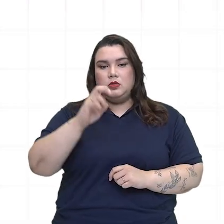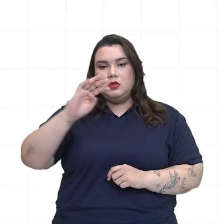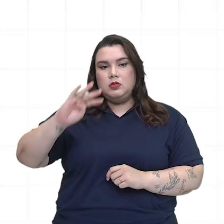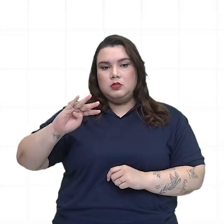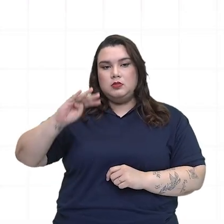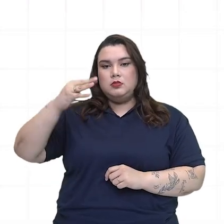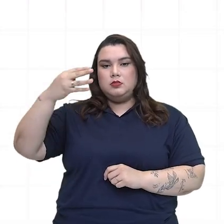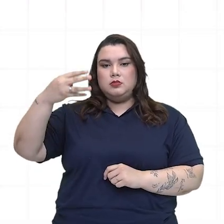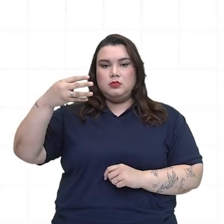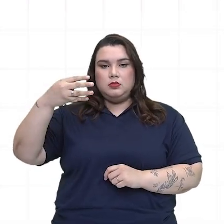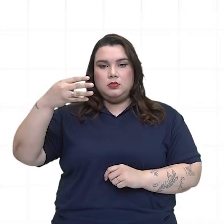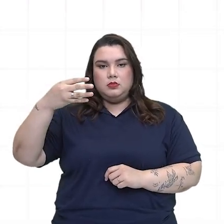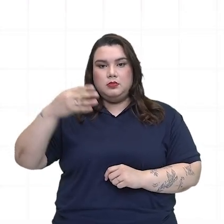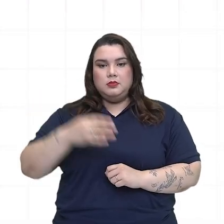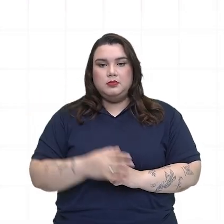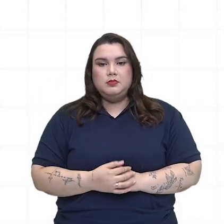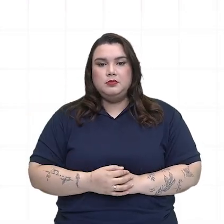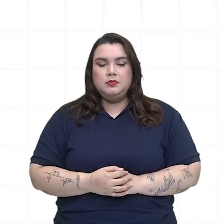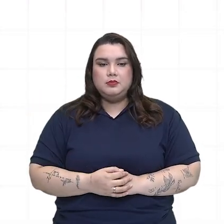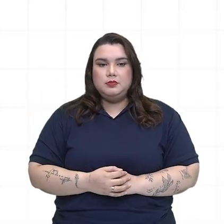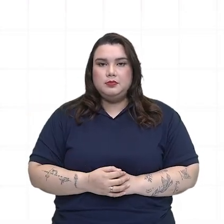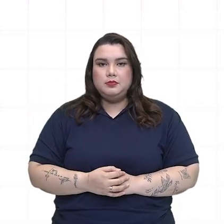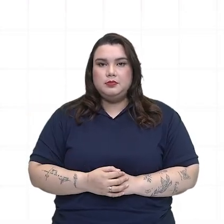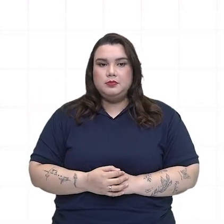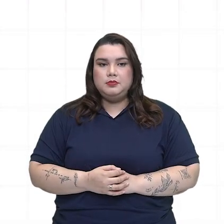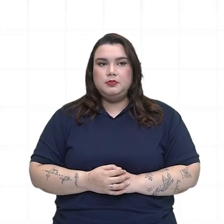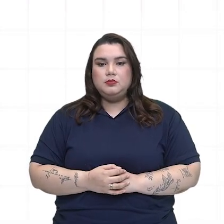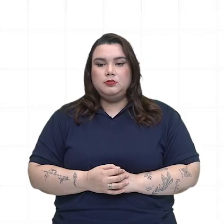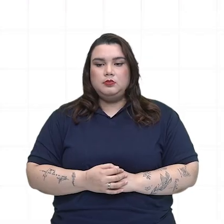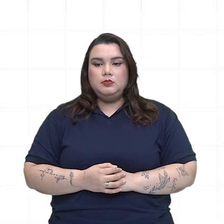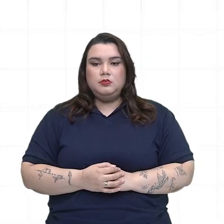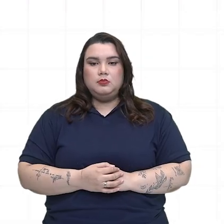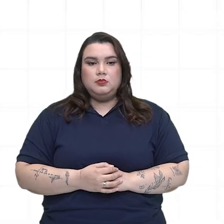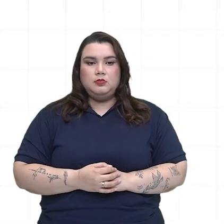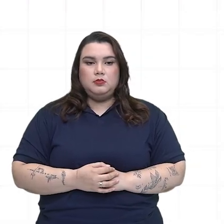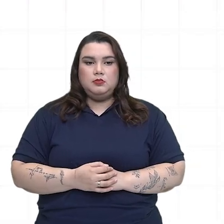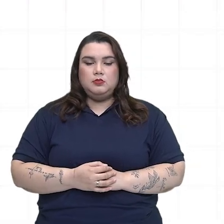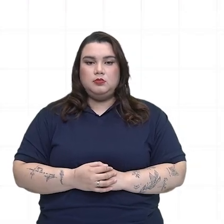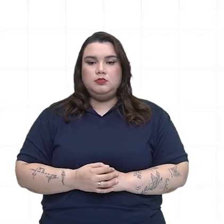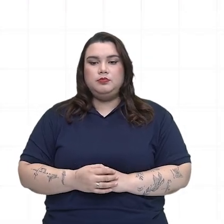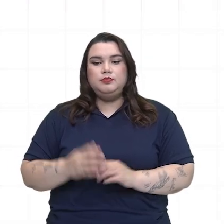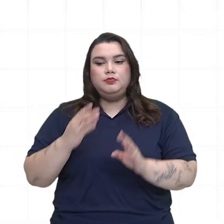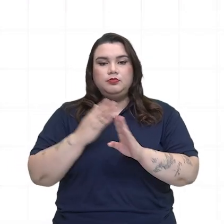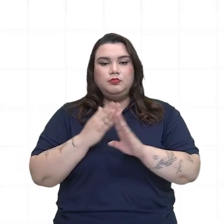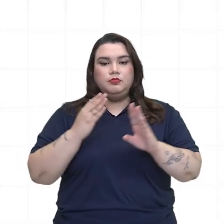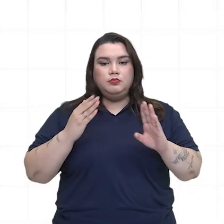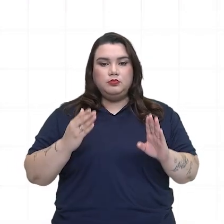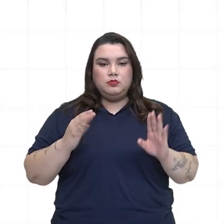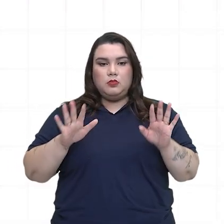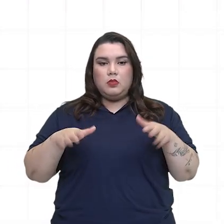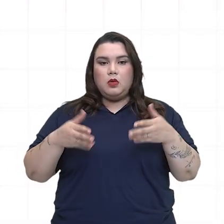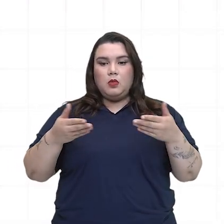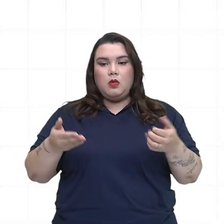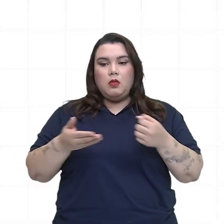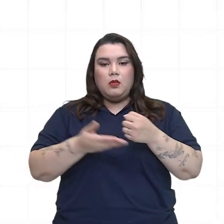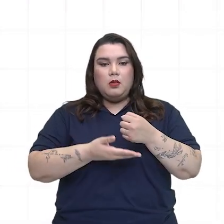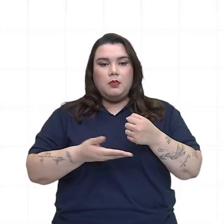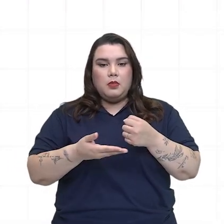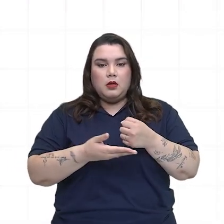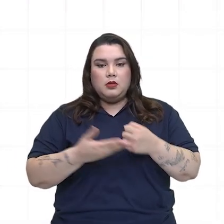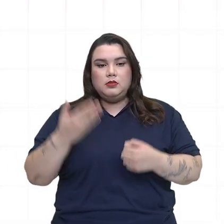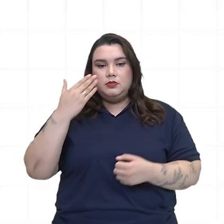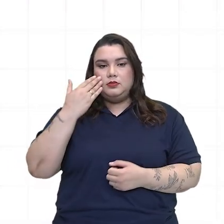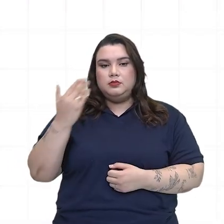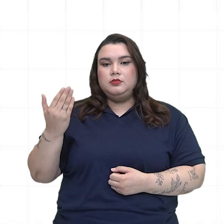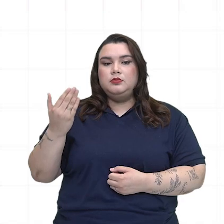2,5 elevado a 4. Então, identificando quem é a base. Olha,